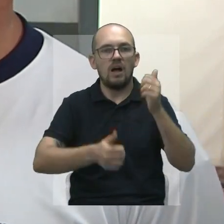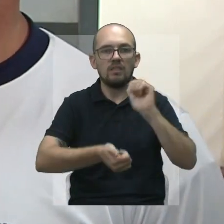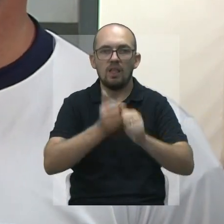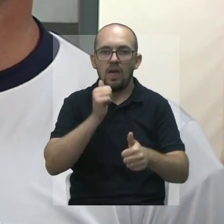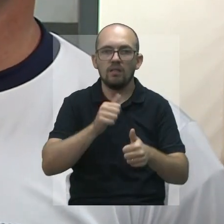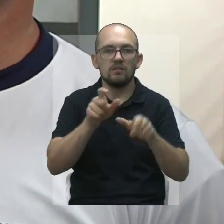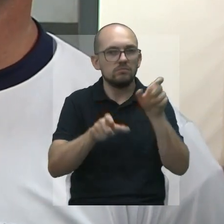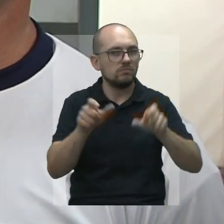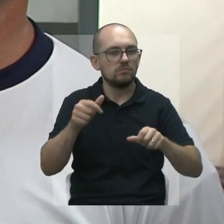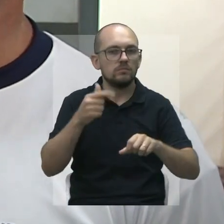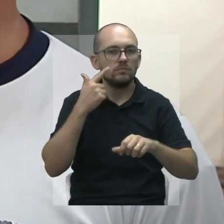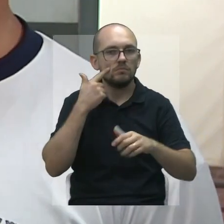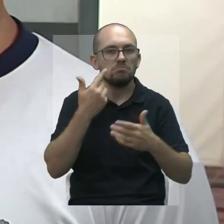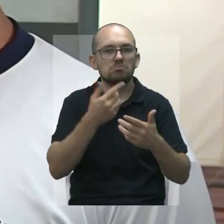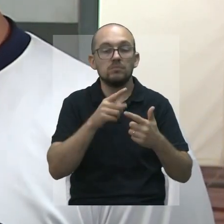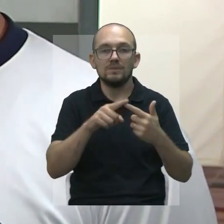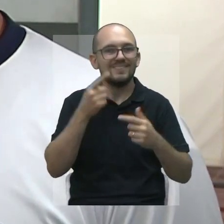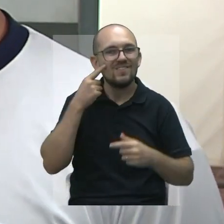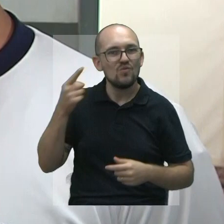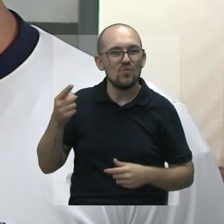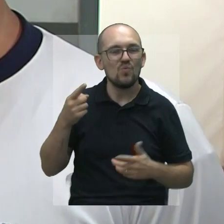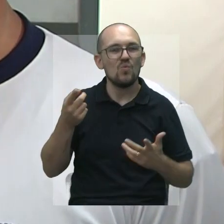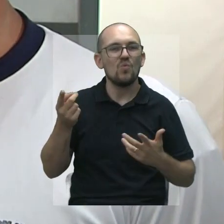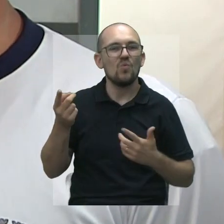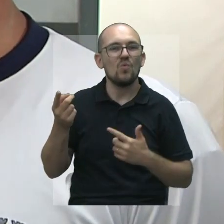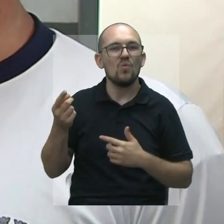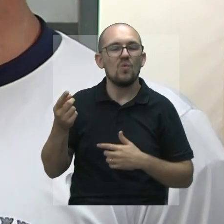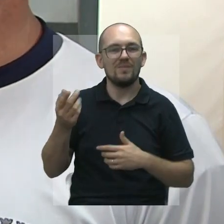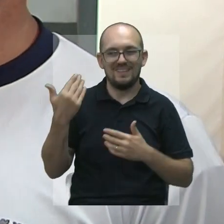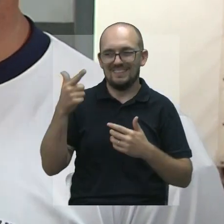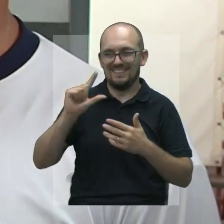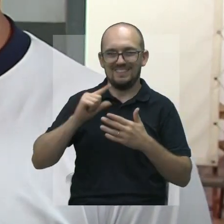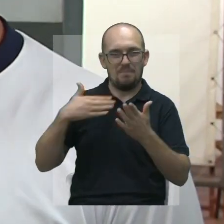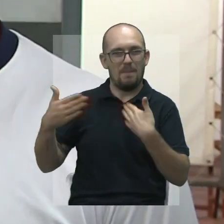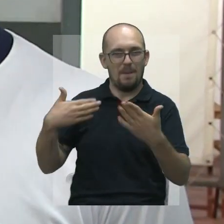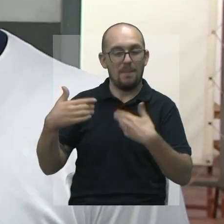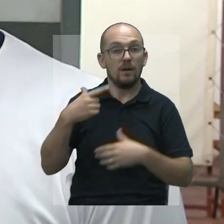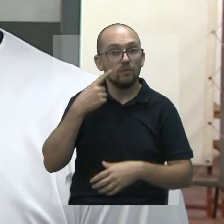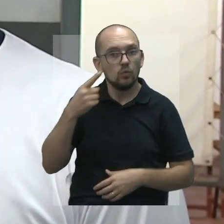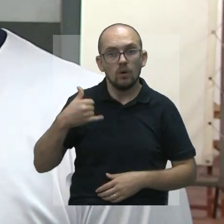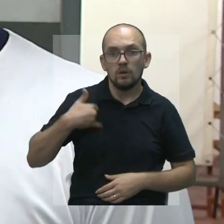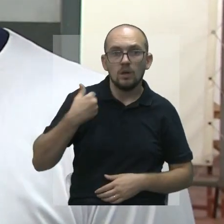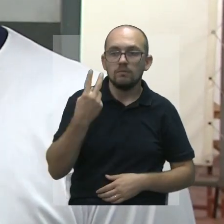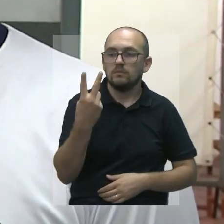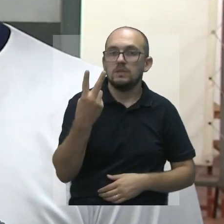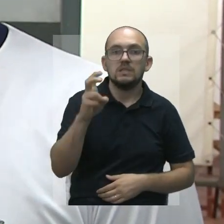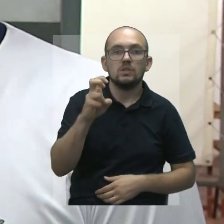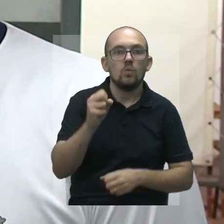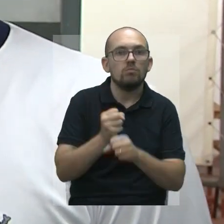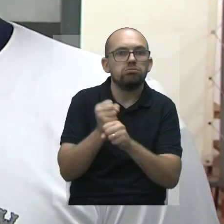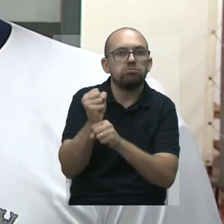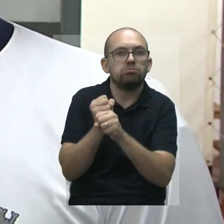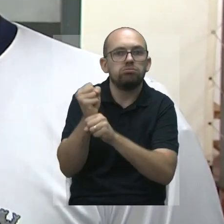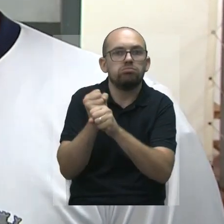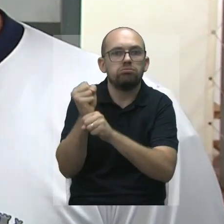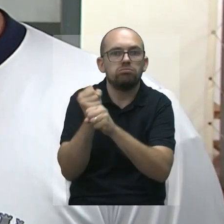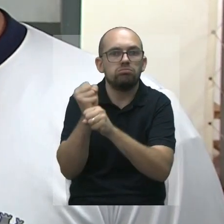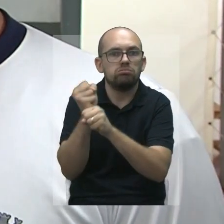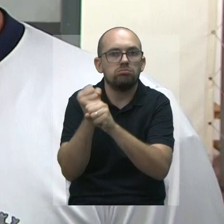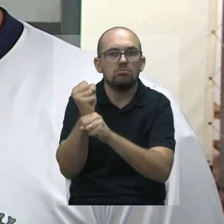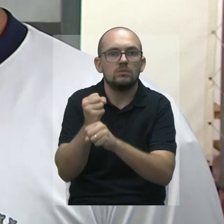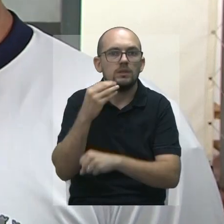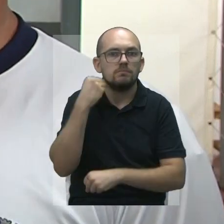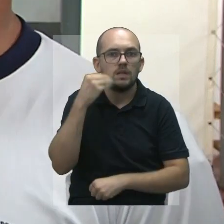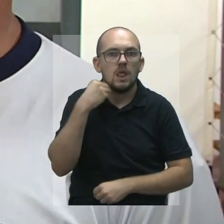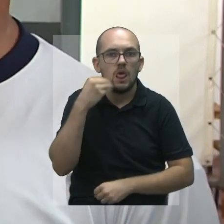atletas. Você viu aí durante o bate-papo, aí nós temos atletas de 25 anos de competição, 10 de equipe de Jaú,